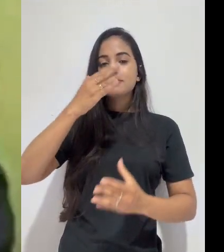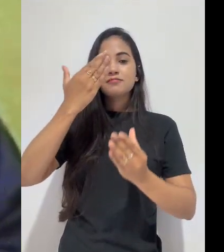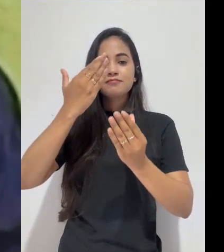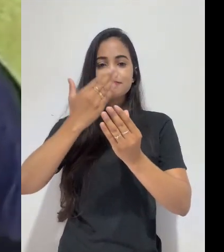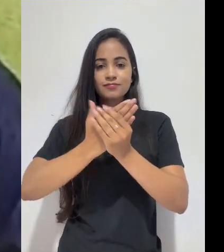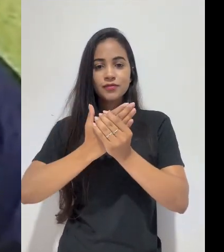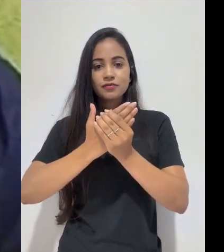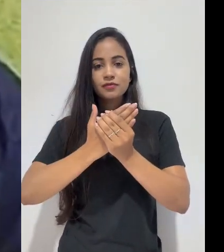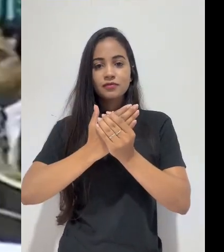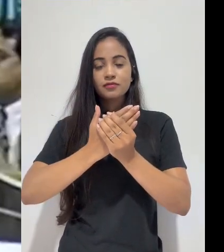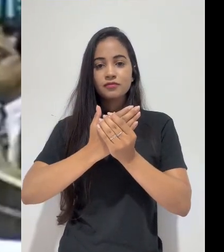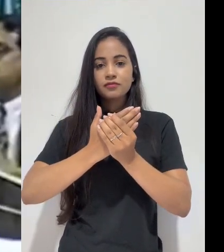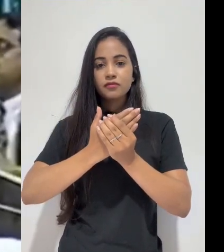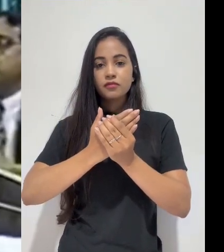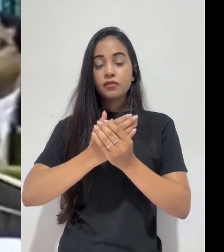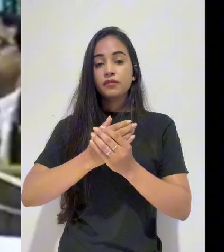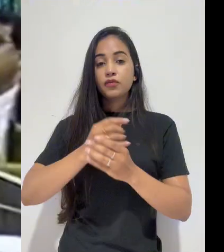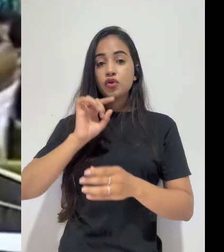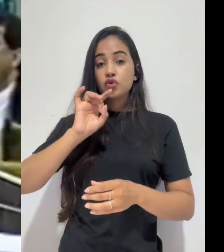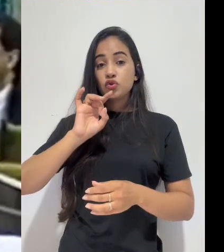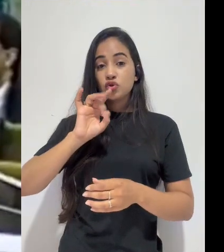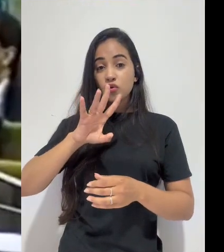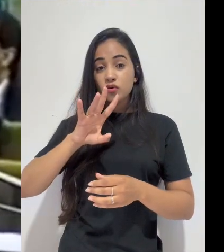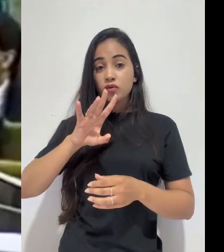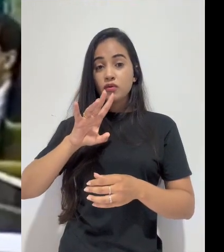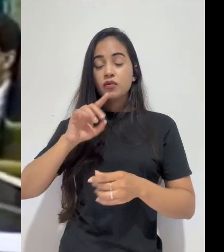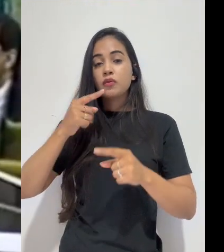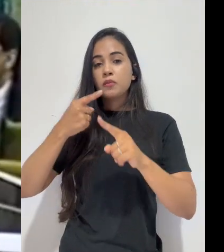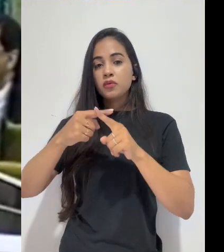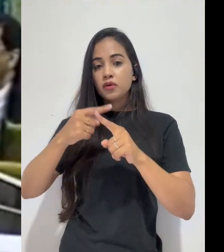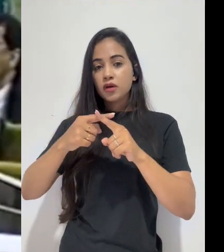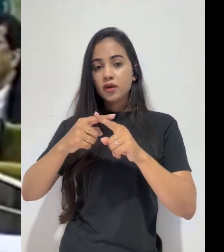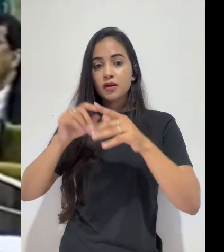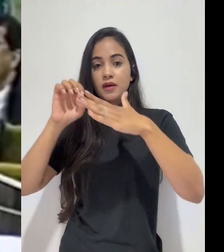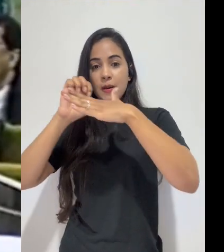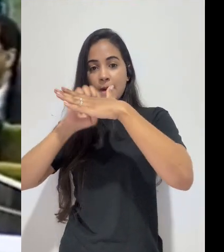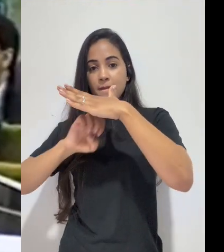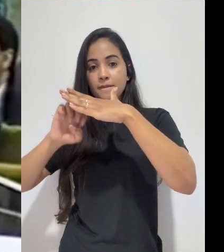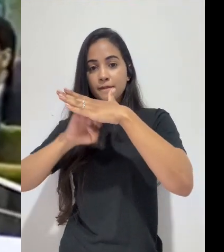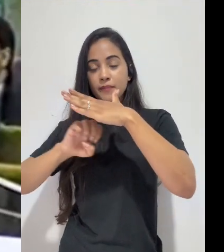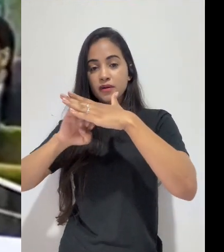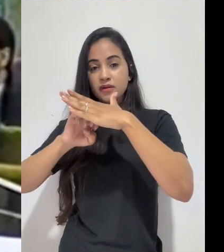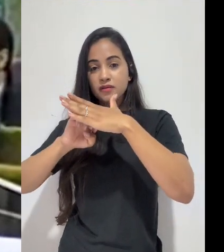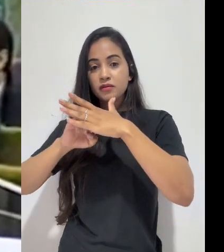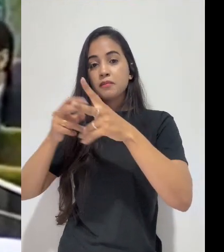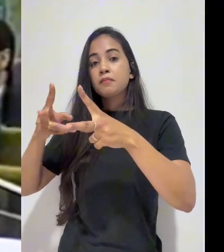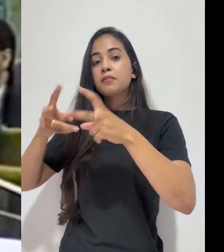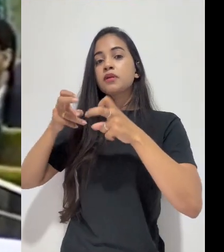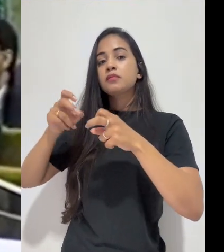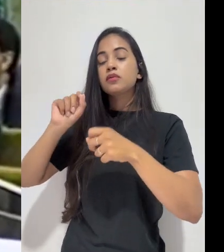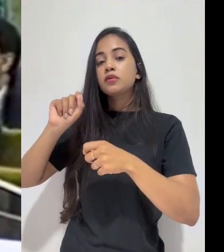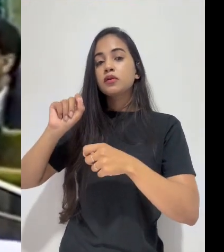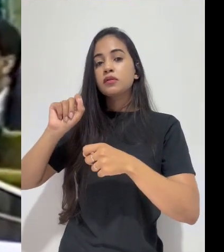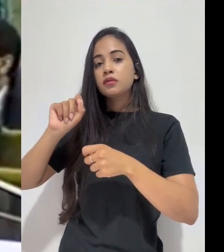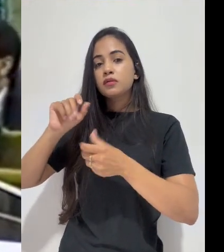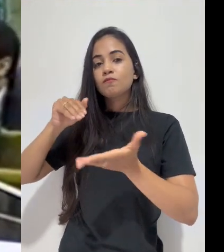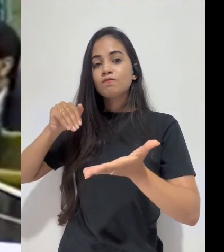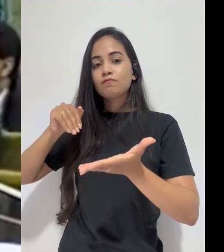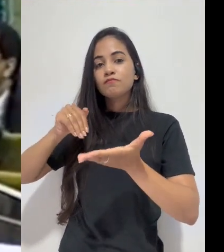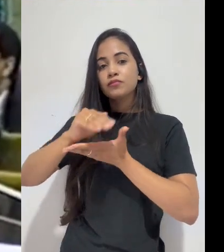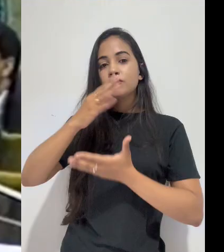recurso da empresa. Não só pela impossibilidade da despedida imotivada,